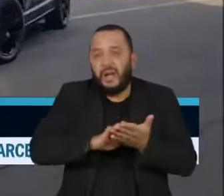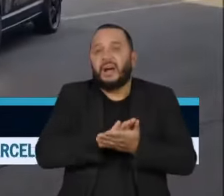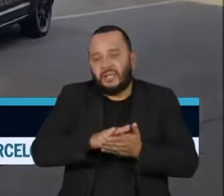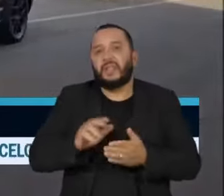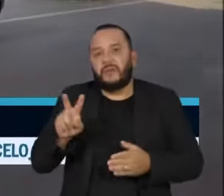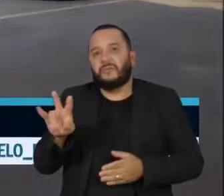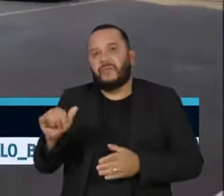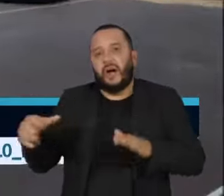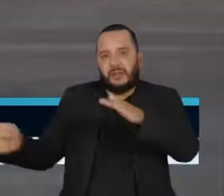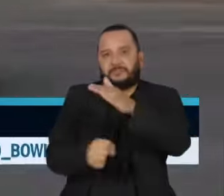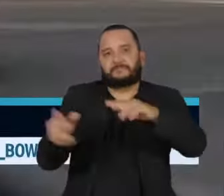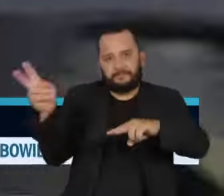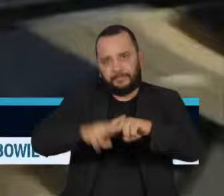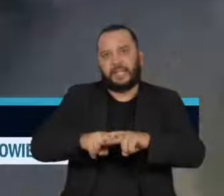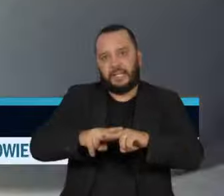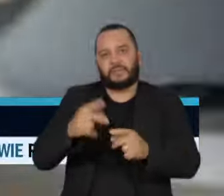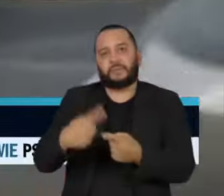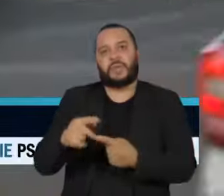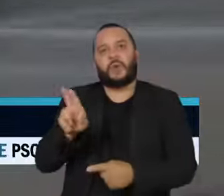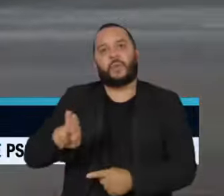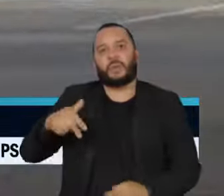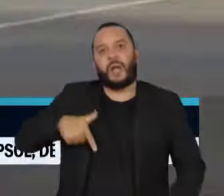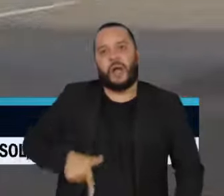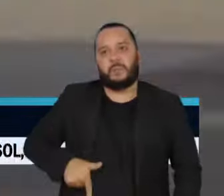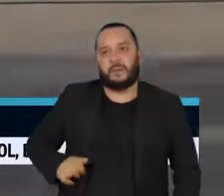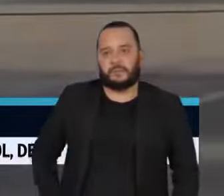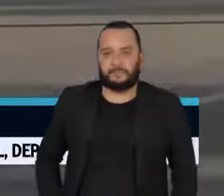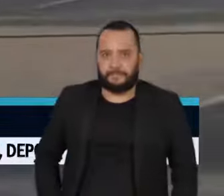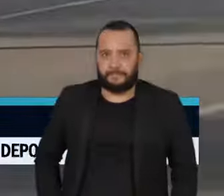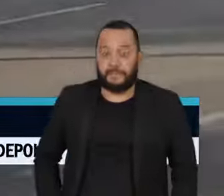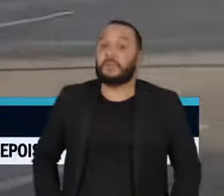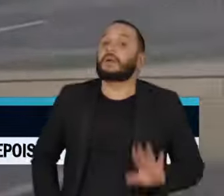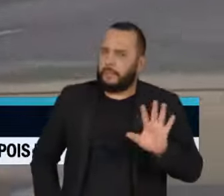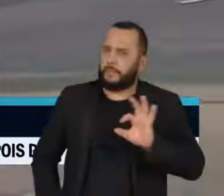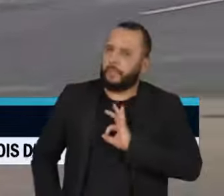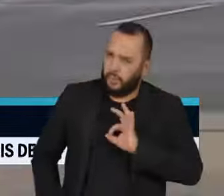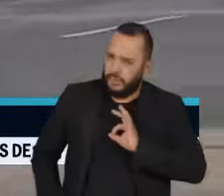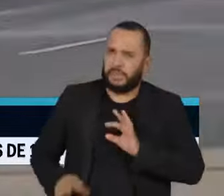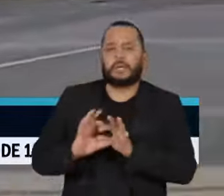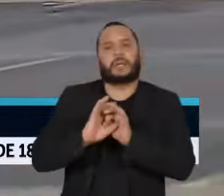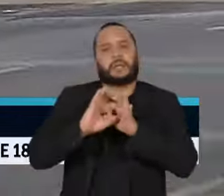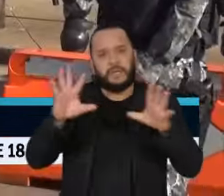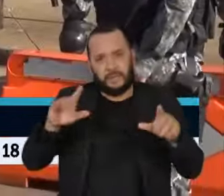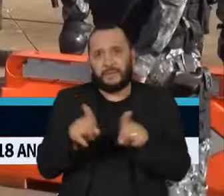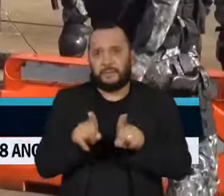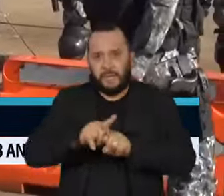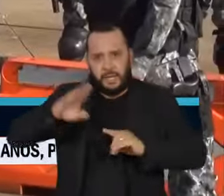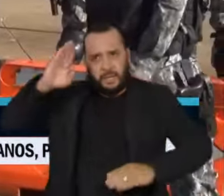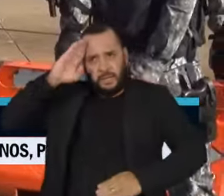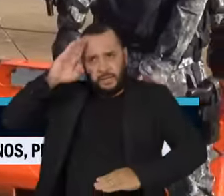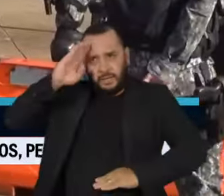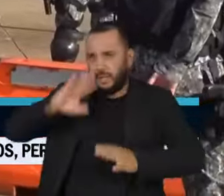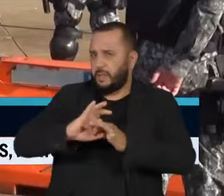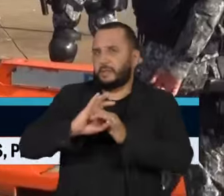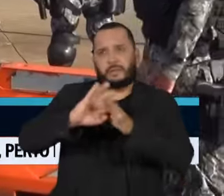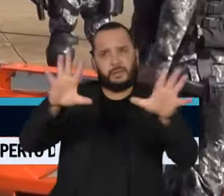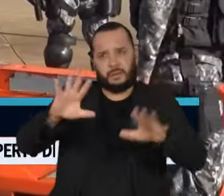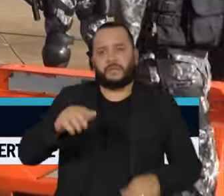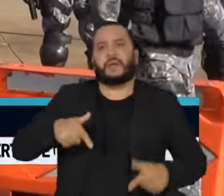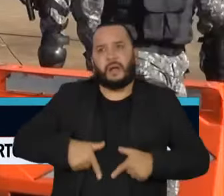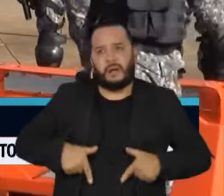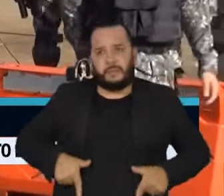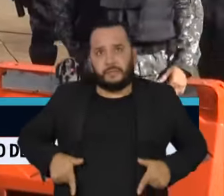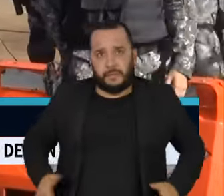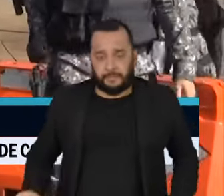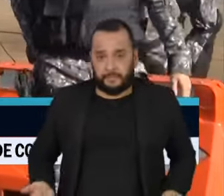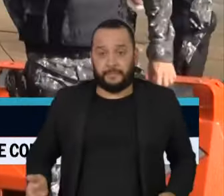porte ilegal de armas. A determinação não vale para membros das polícias e das Forças Armadas. A segurança da posse